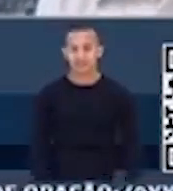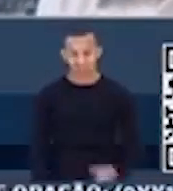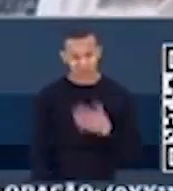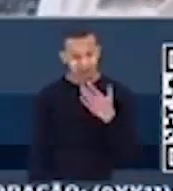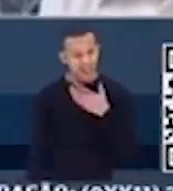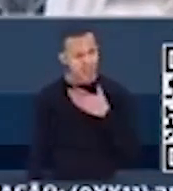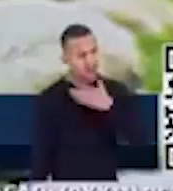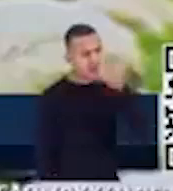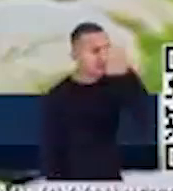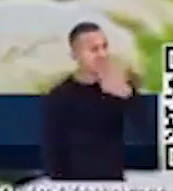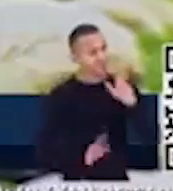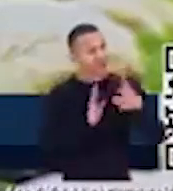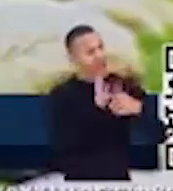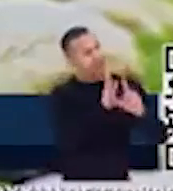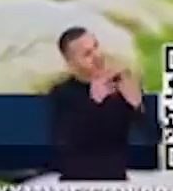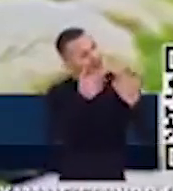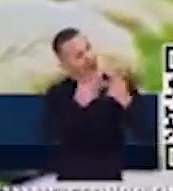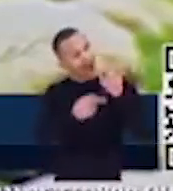como você.